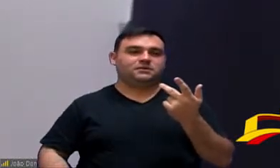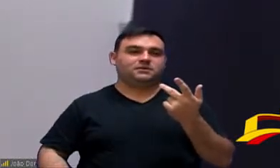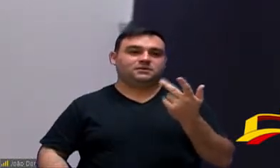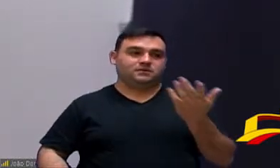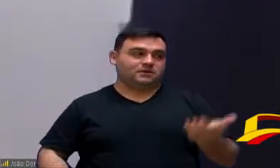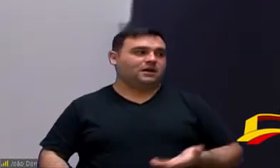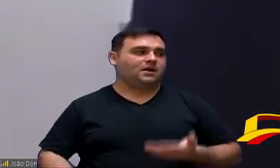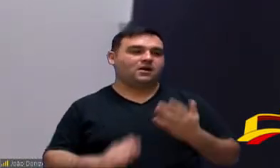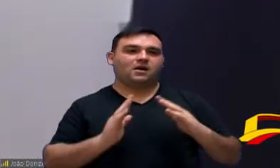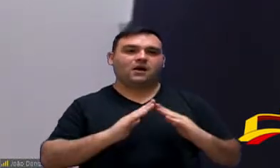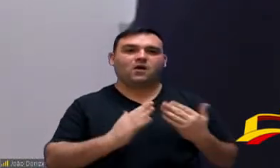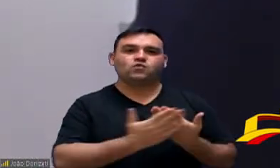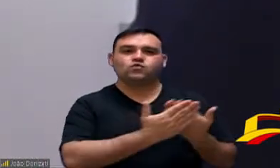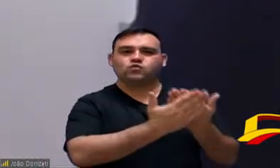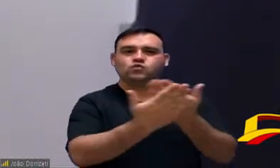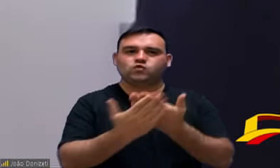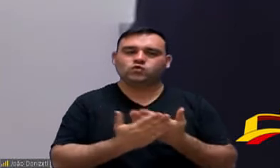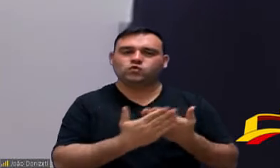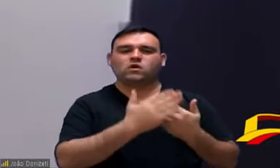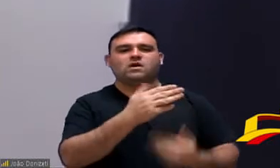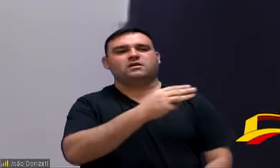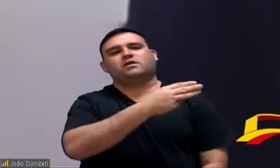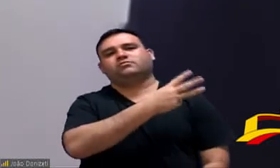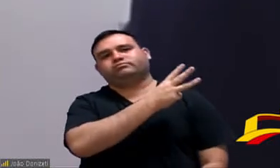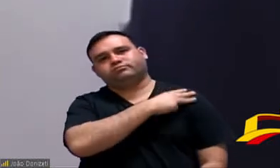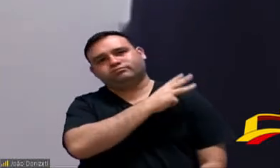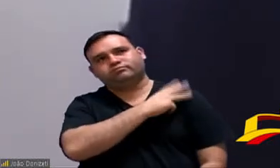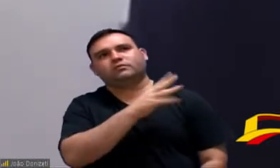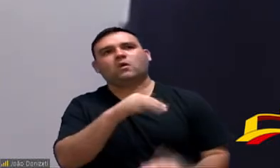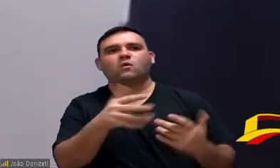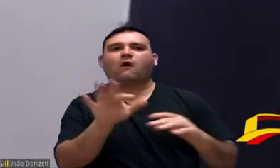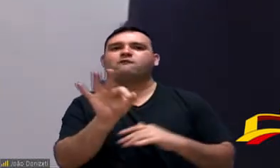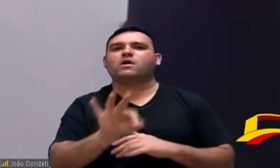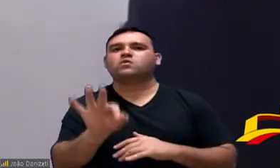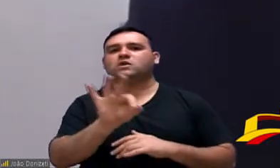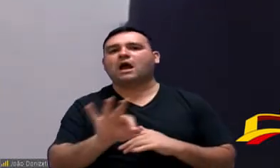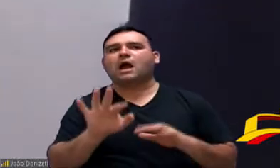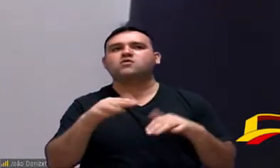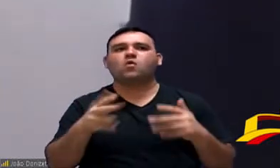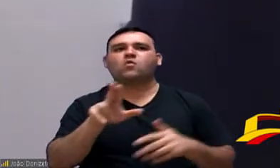as escolas de terceiro grau e as universidades, faculdades